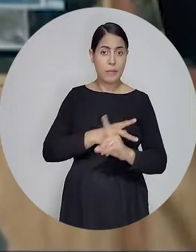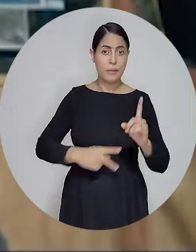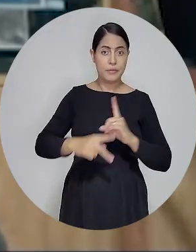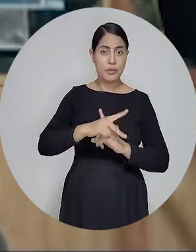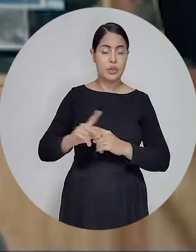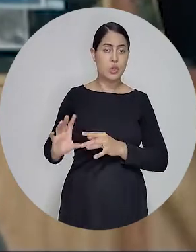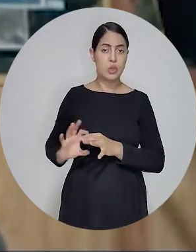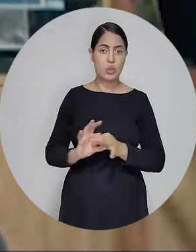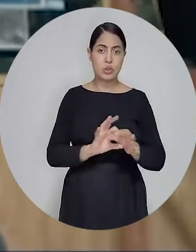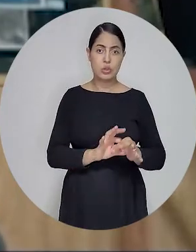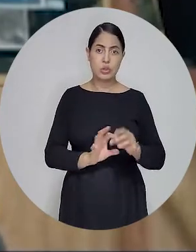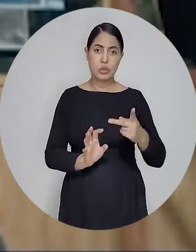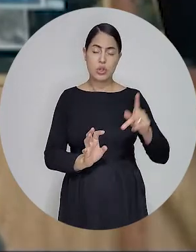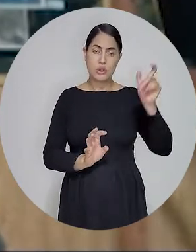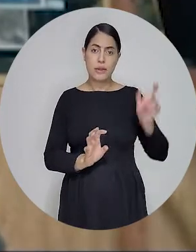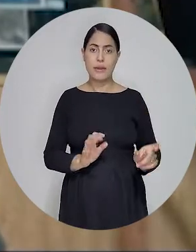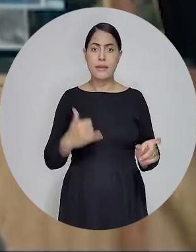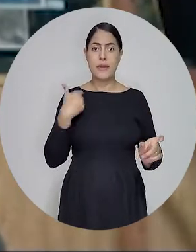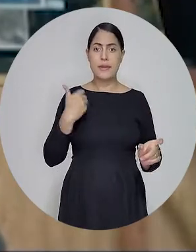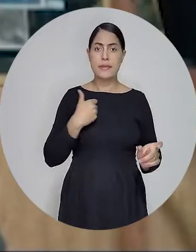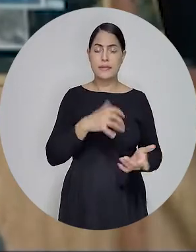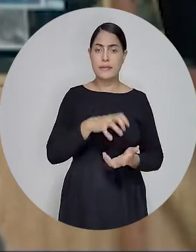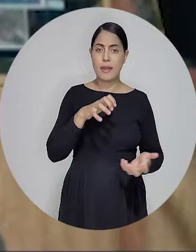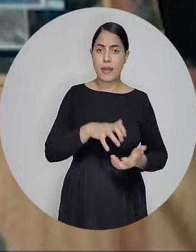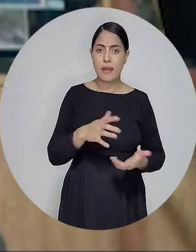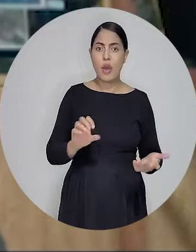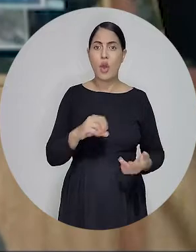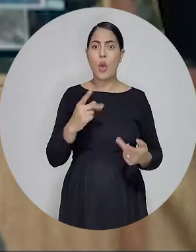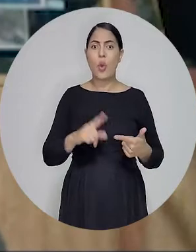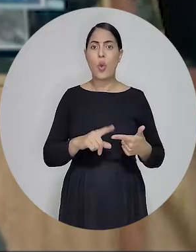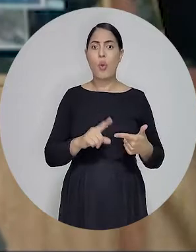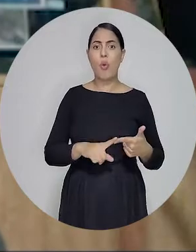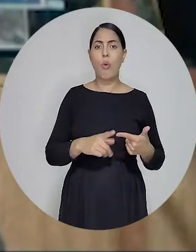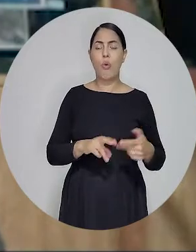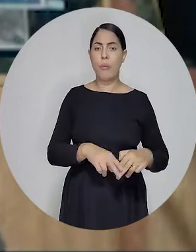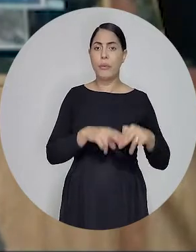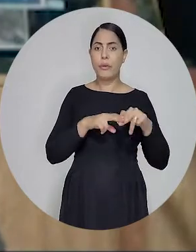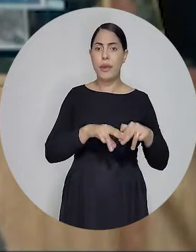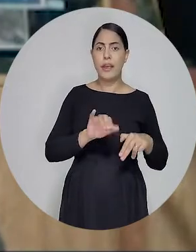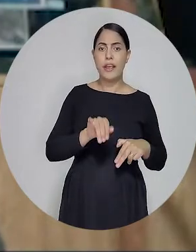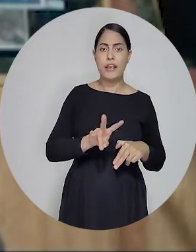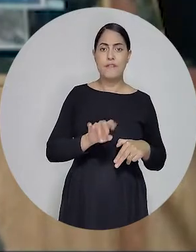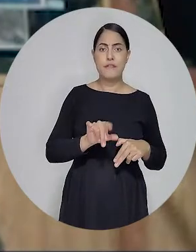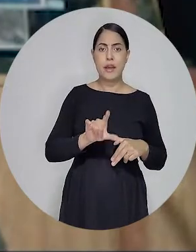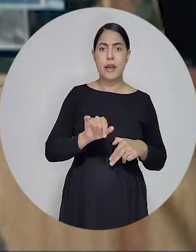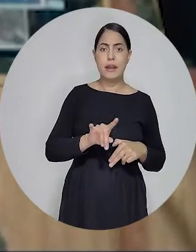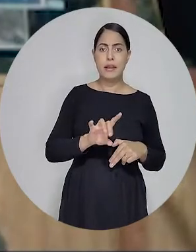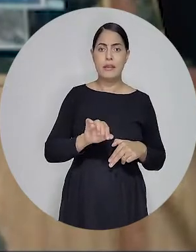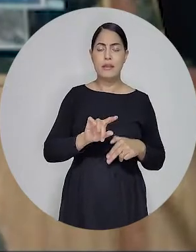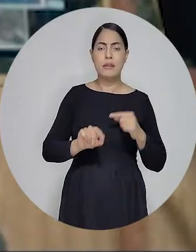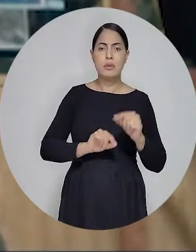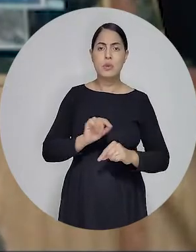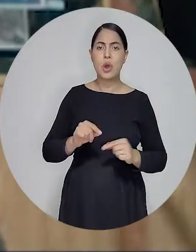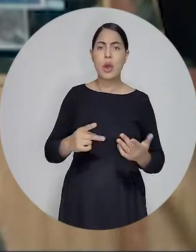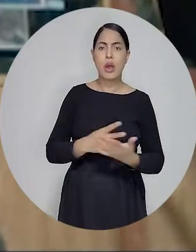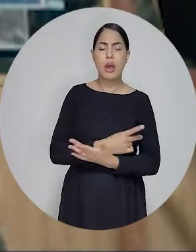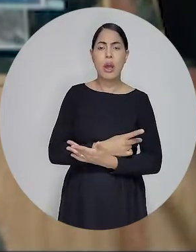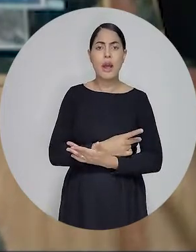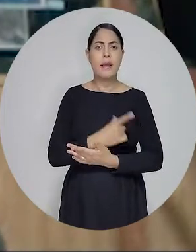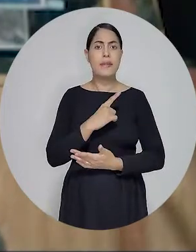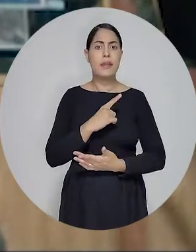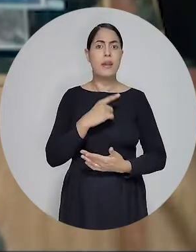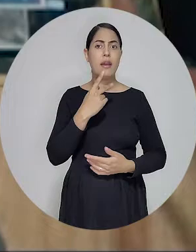um advogado previdenciário que tem um cliente aposentado por idade, por invalidez, que aí ele tenha